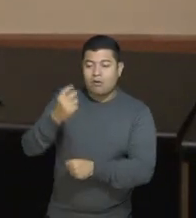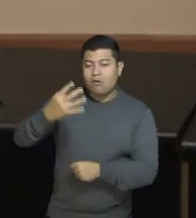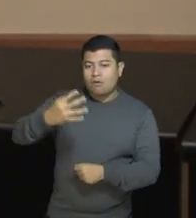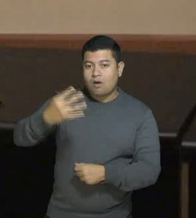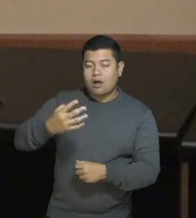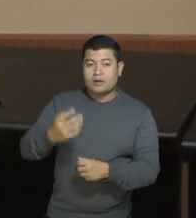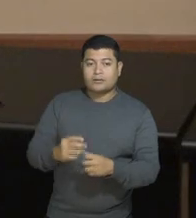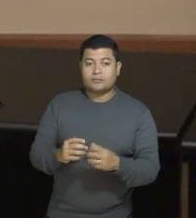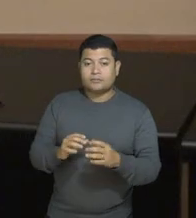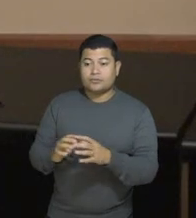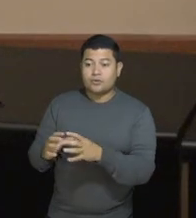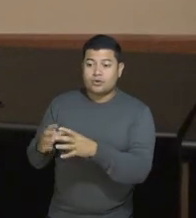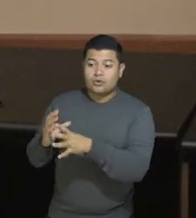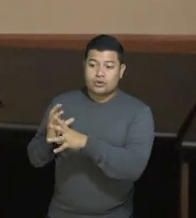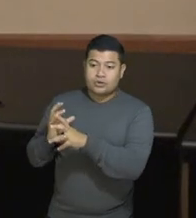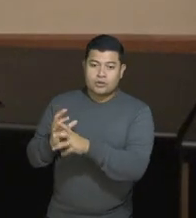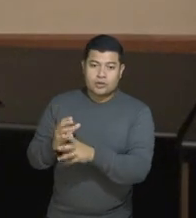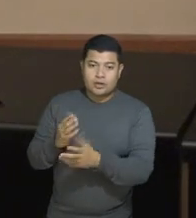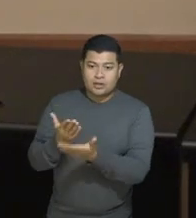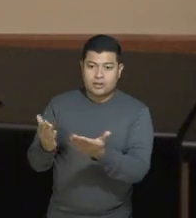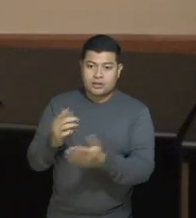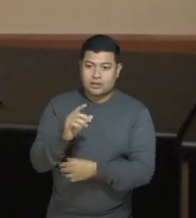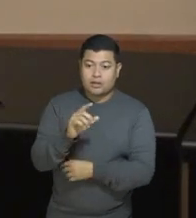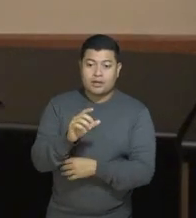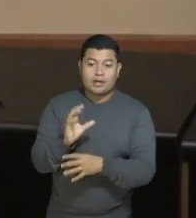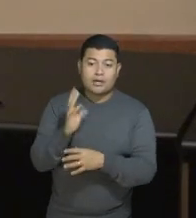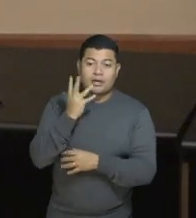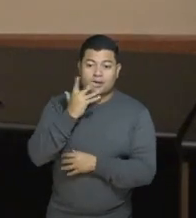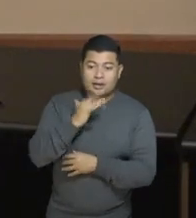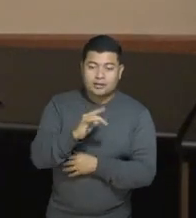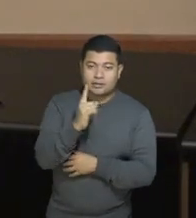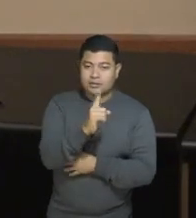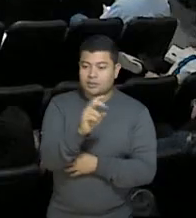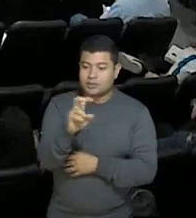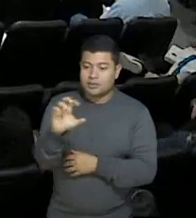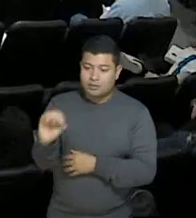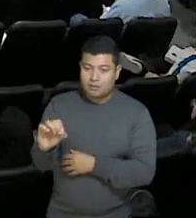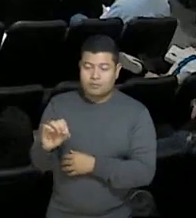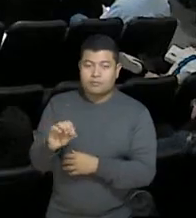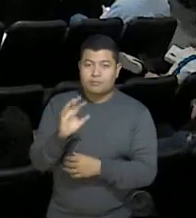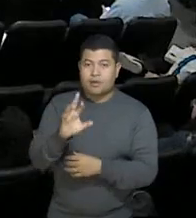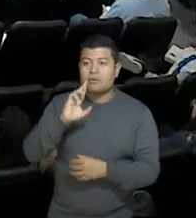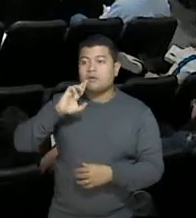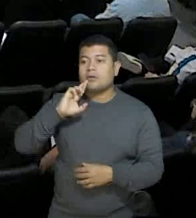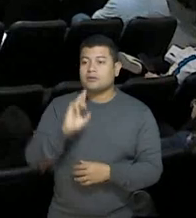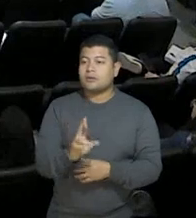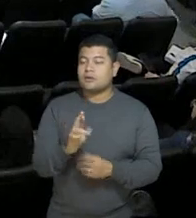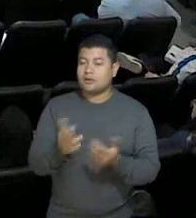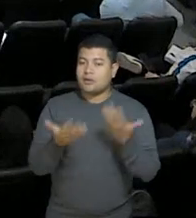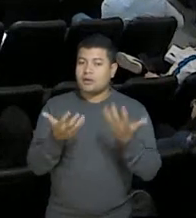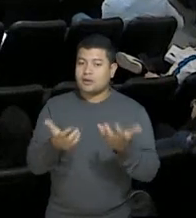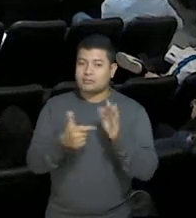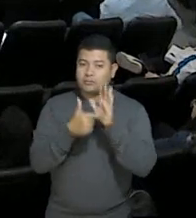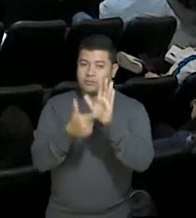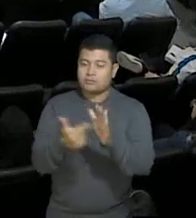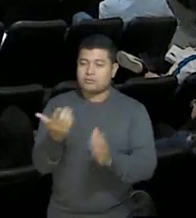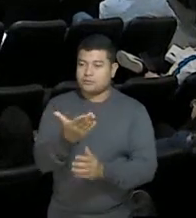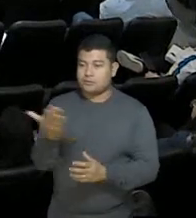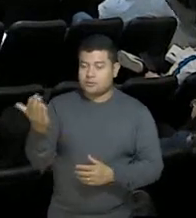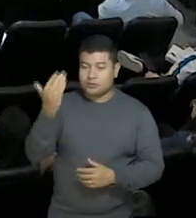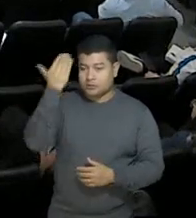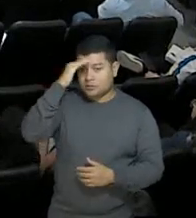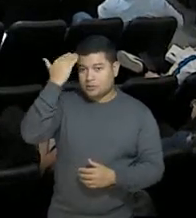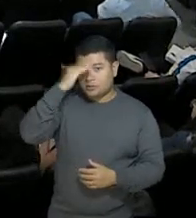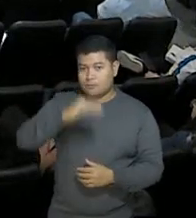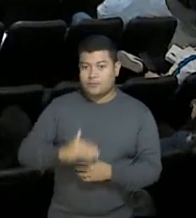crianças. Mas o que eu queria trazer para vocês é o resultado desse recorte do desempenho da consciência fonêmica e o quanto